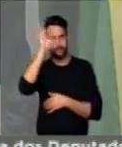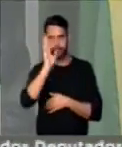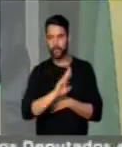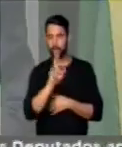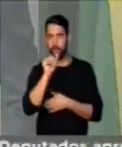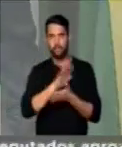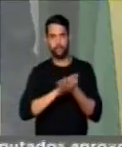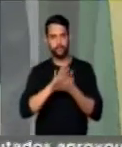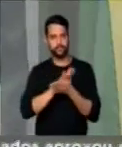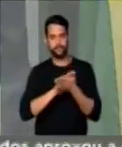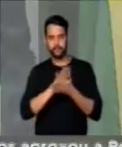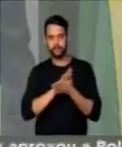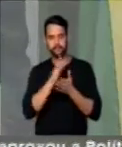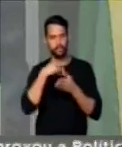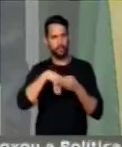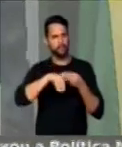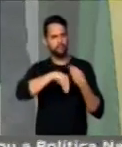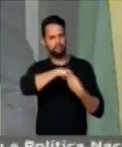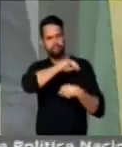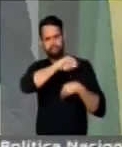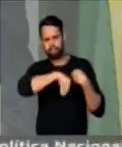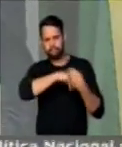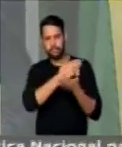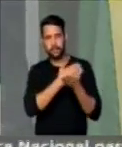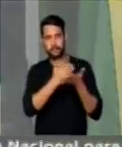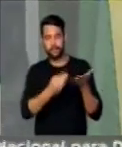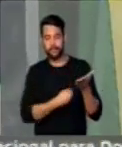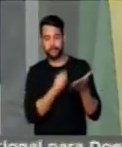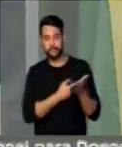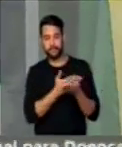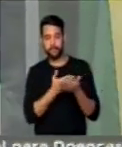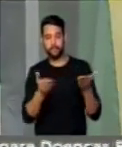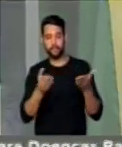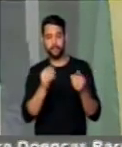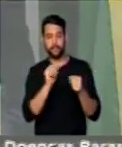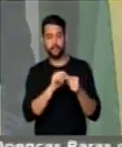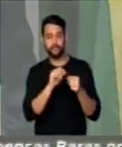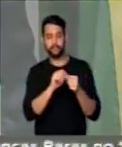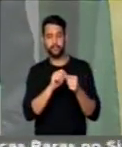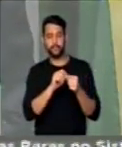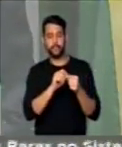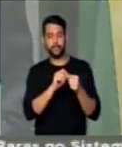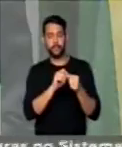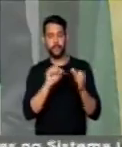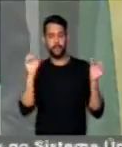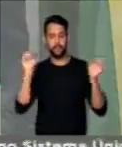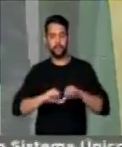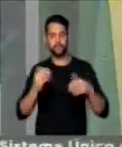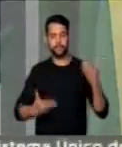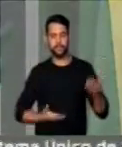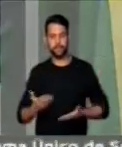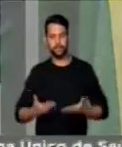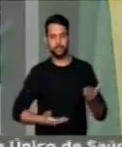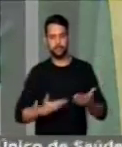Brasil. E todo esse desarranjo, que passa, inclusive, pelos péssimos serviços públicos